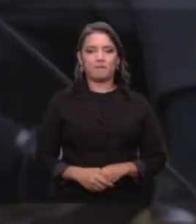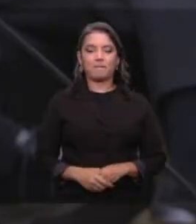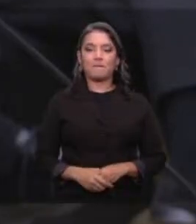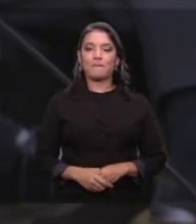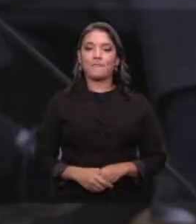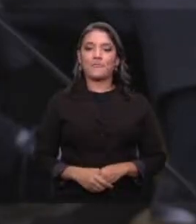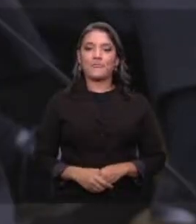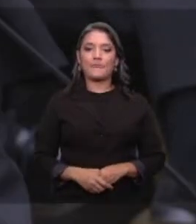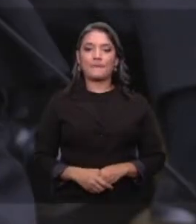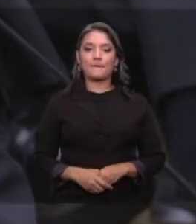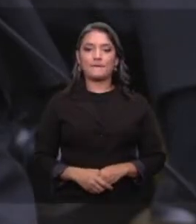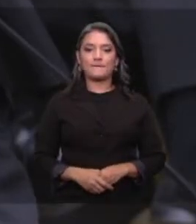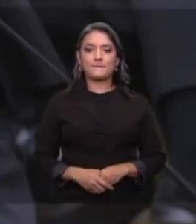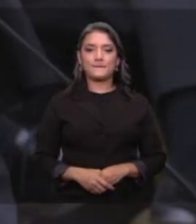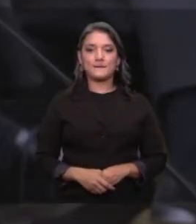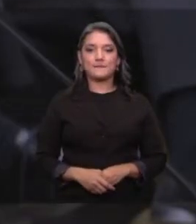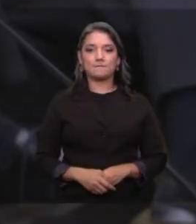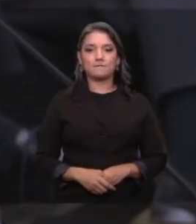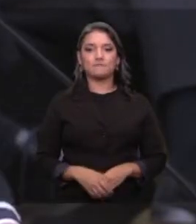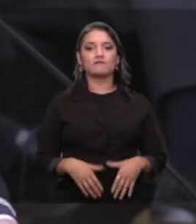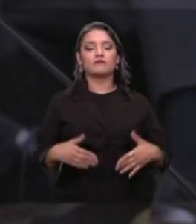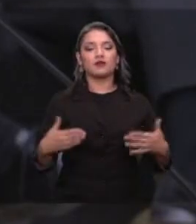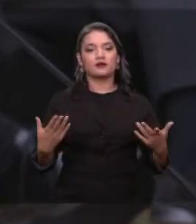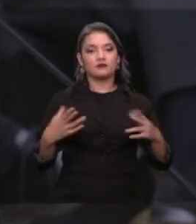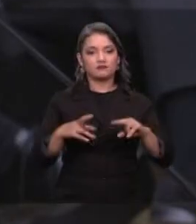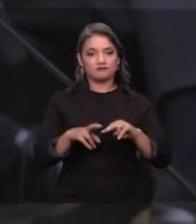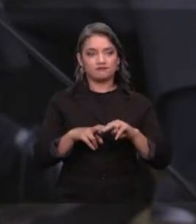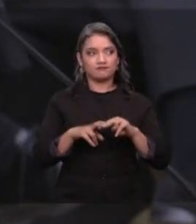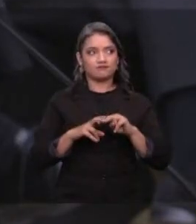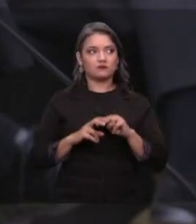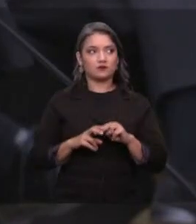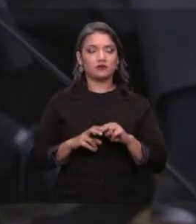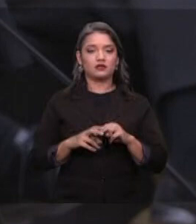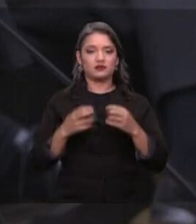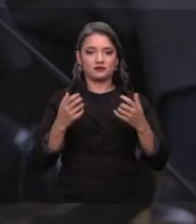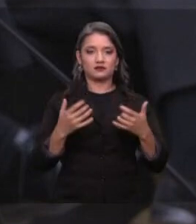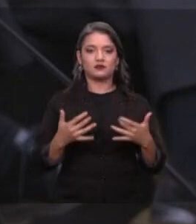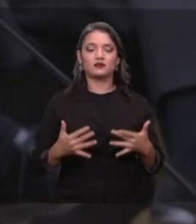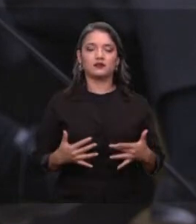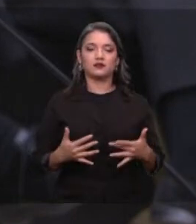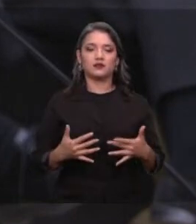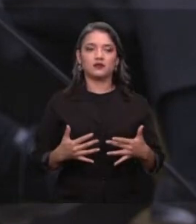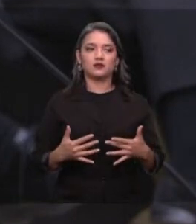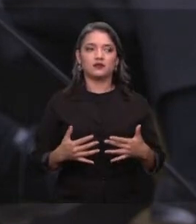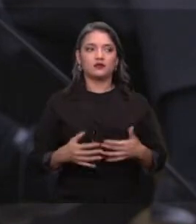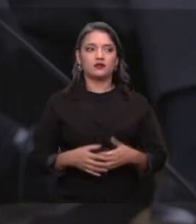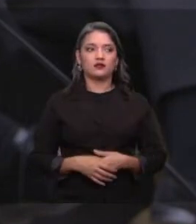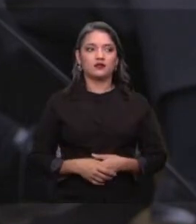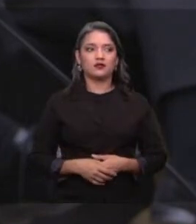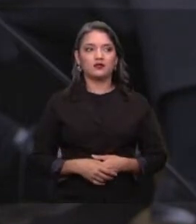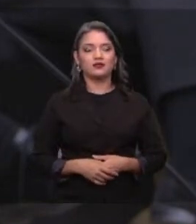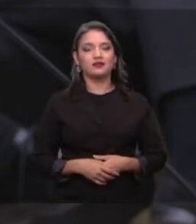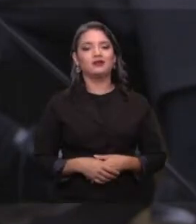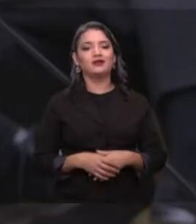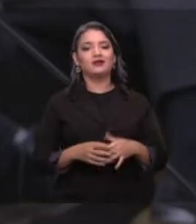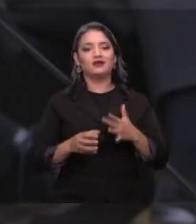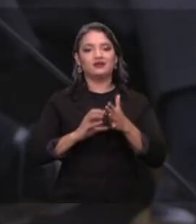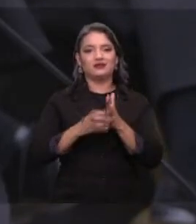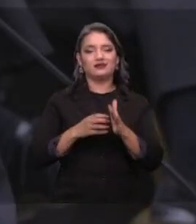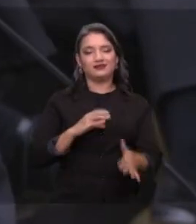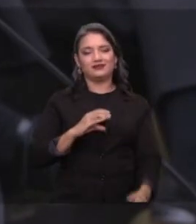Por essas razões, senhora presidente, senhor ministro relator, demais ministros e ministras, o